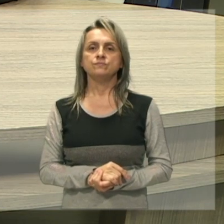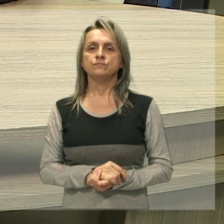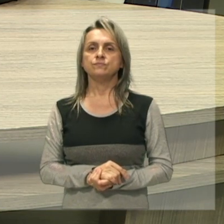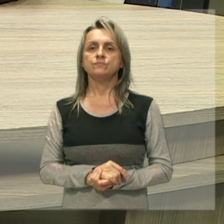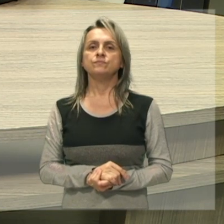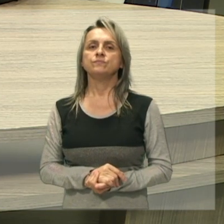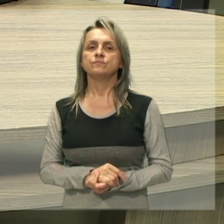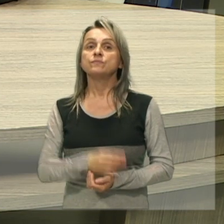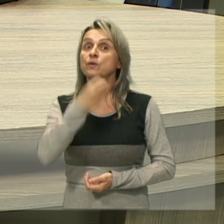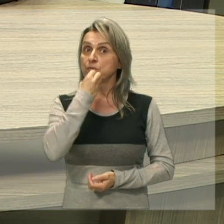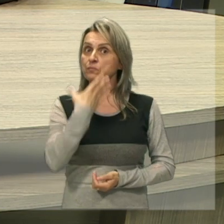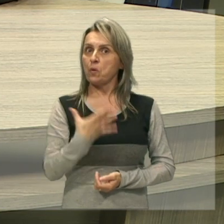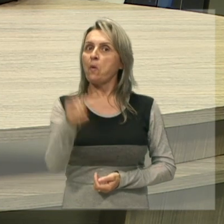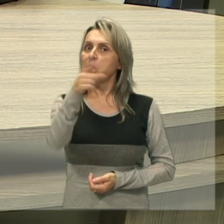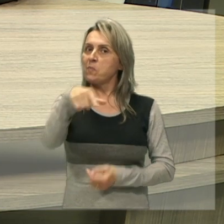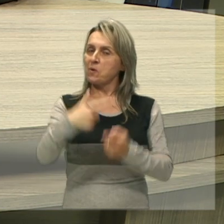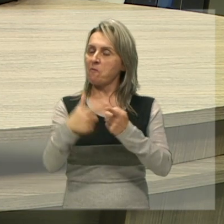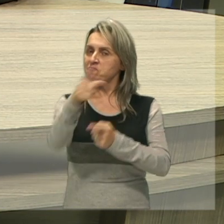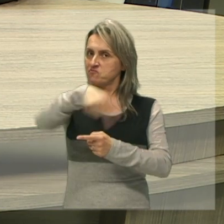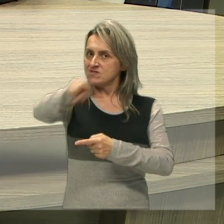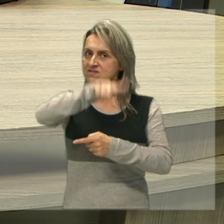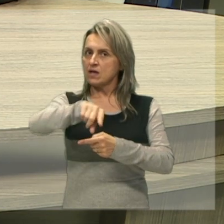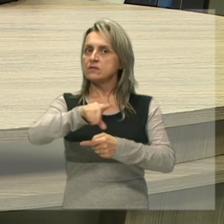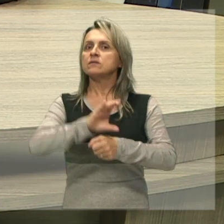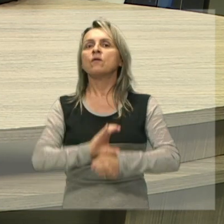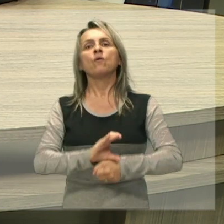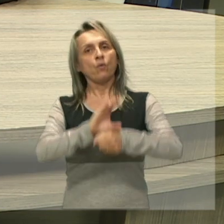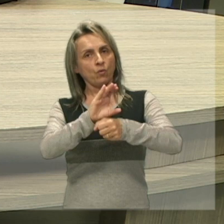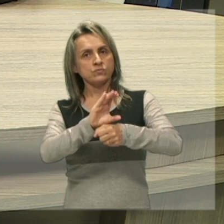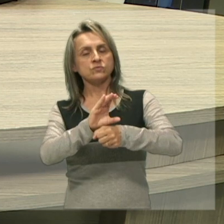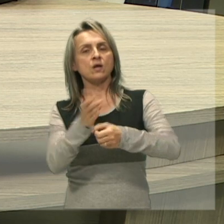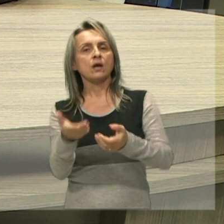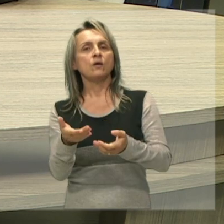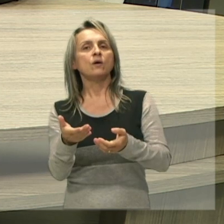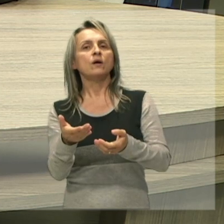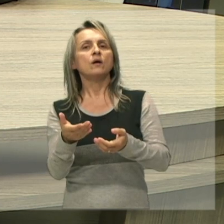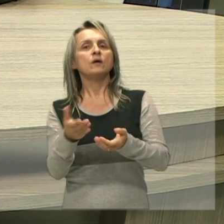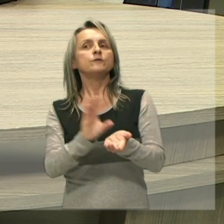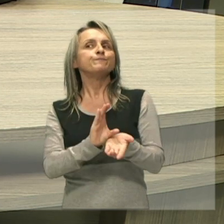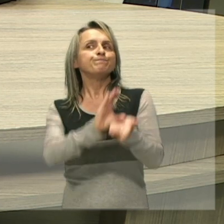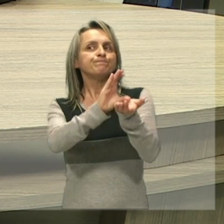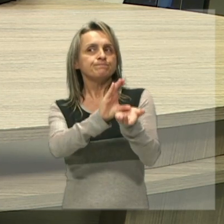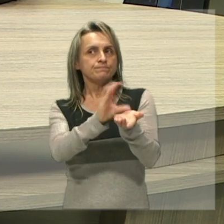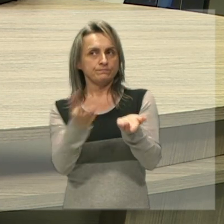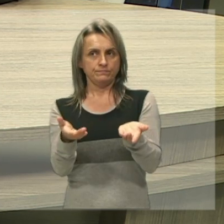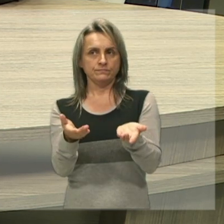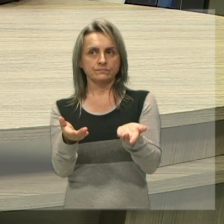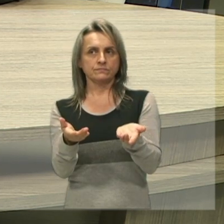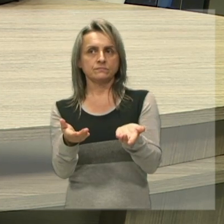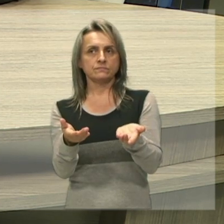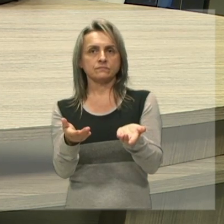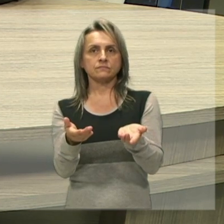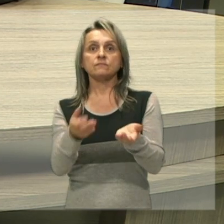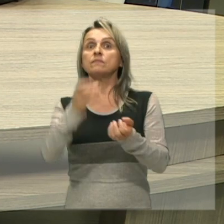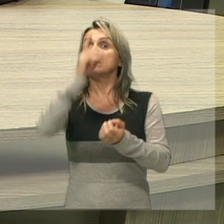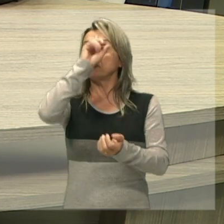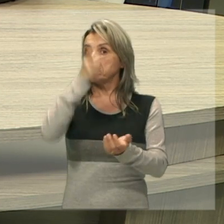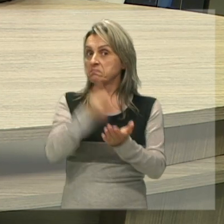opinativo, consultivo, mas não deliberativo, né? Vocês não têm como definir, isso vai ter que ser feito, mas vocês